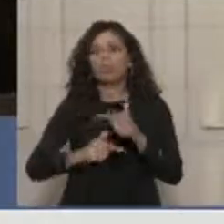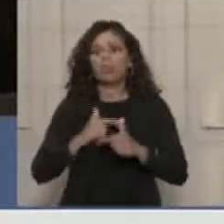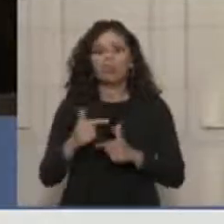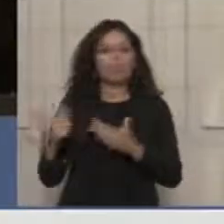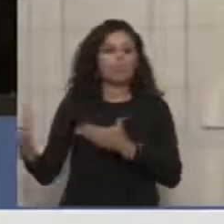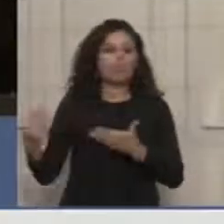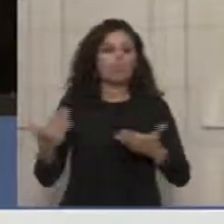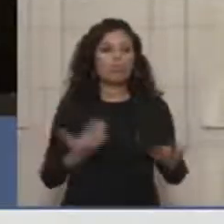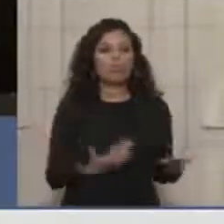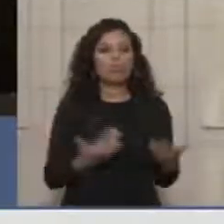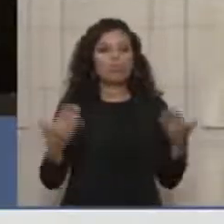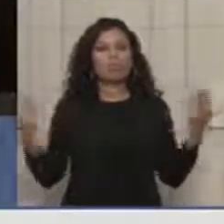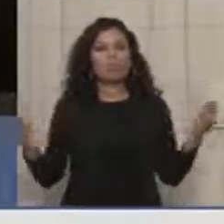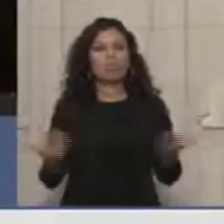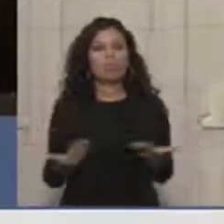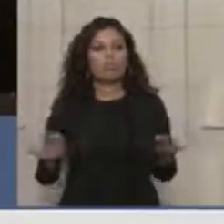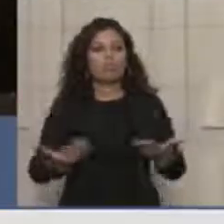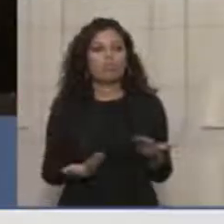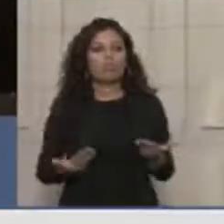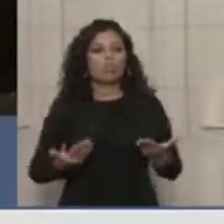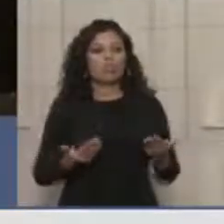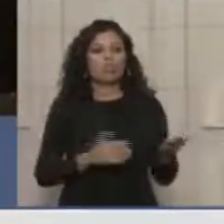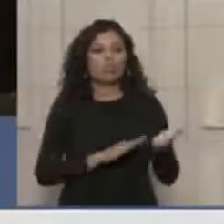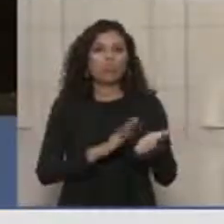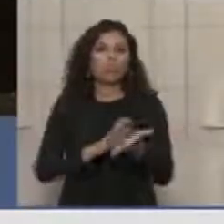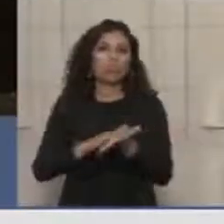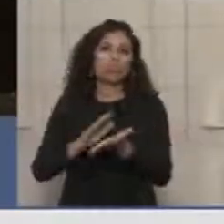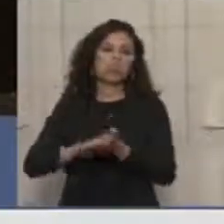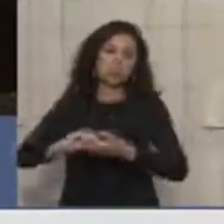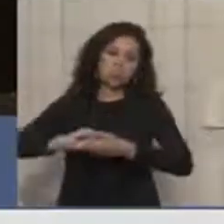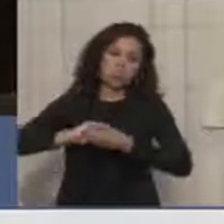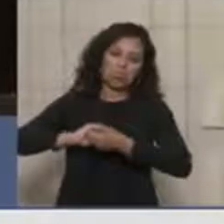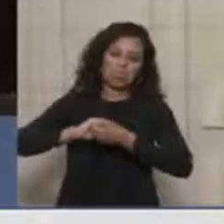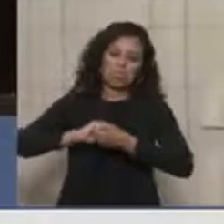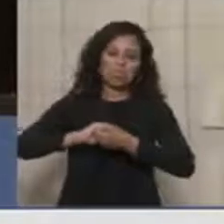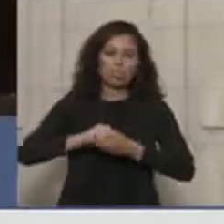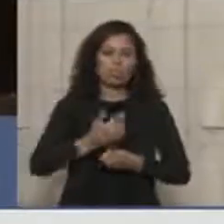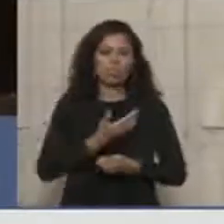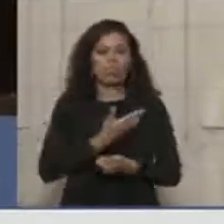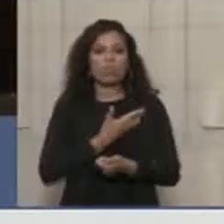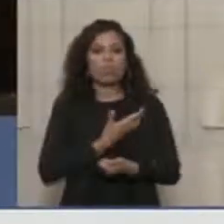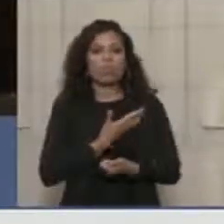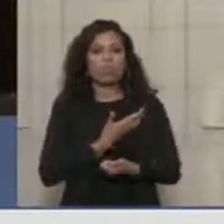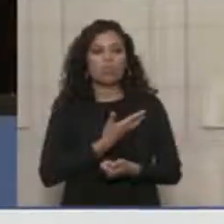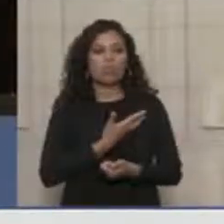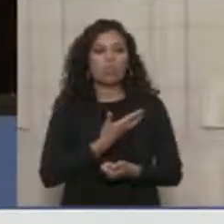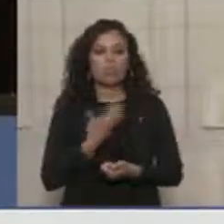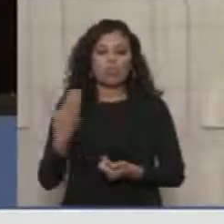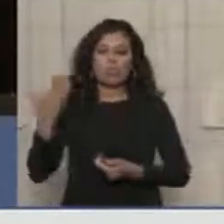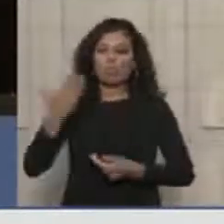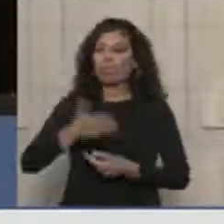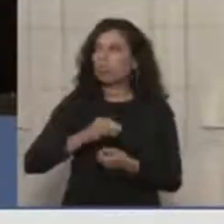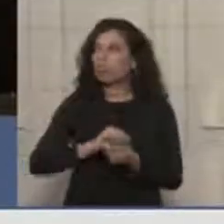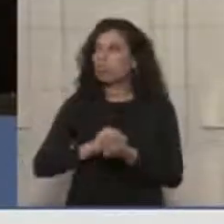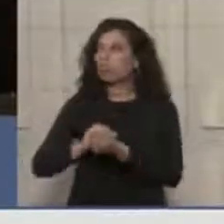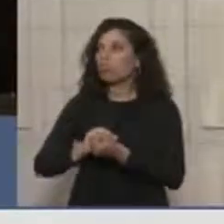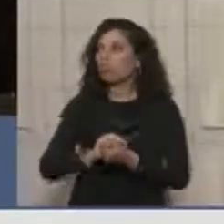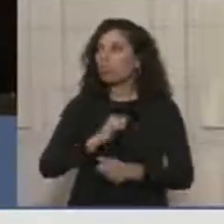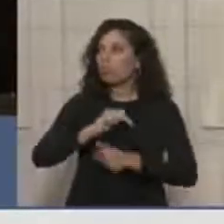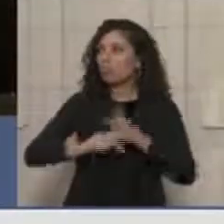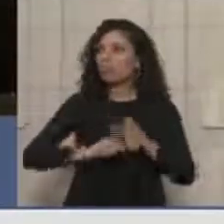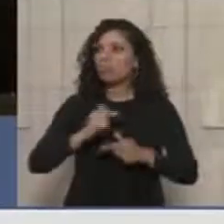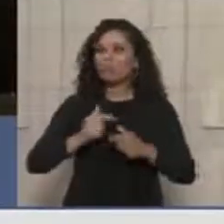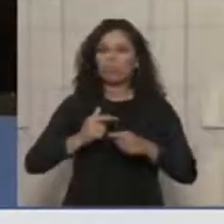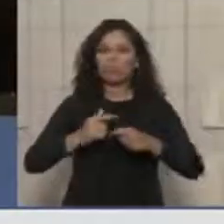aqui hoje, já tendo saudado os amigos que nos acompanham no trabalho de uma guerra